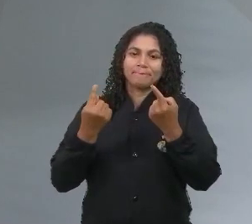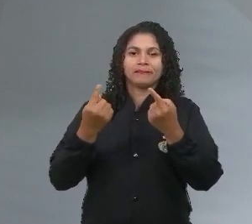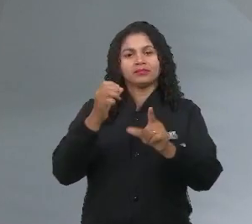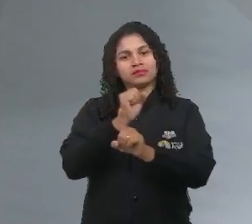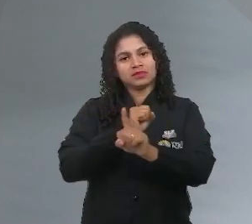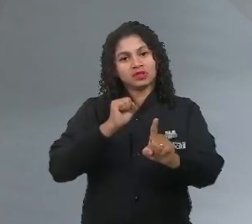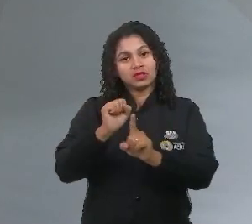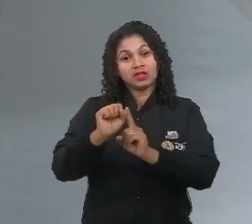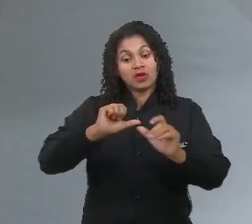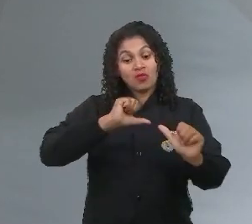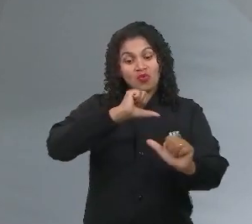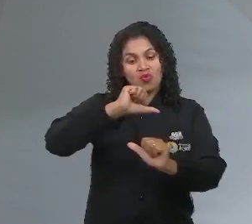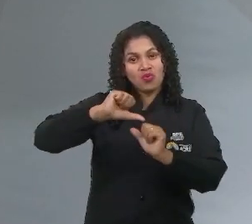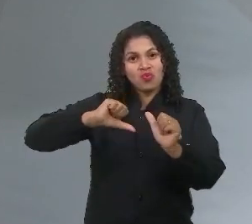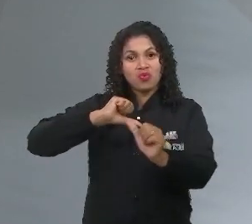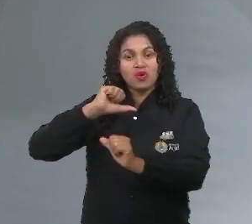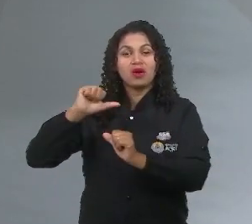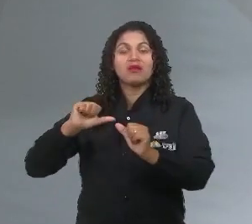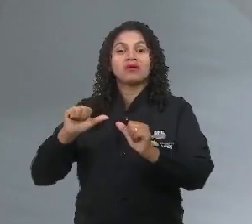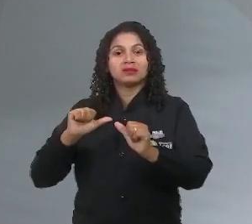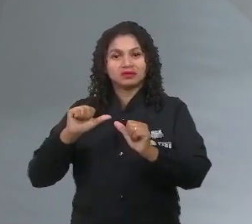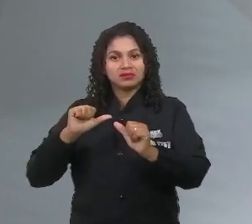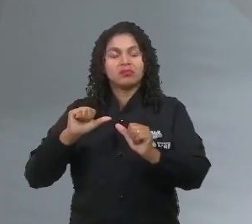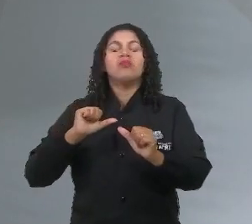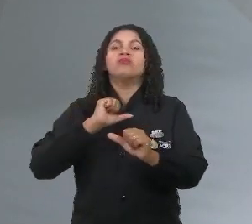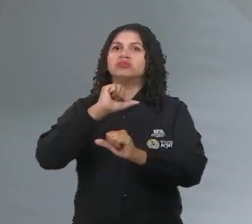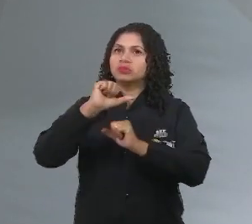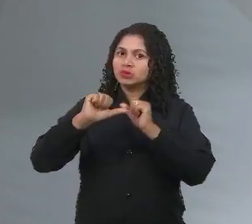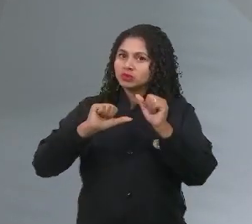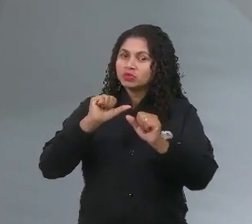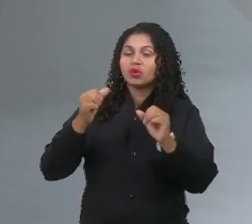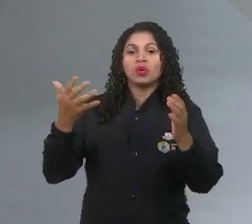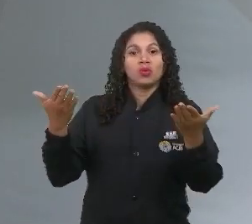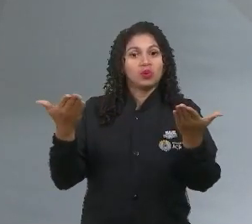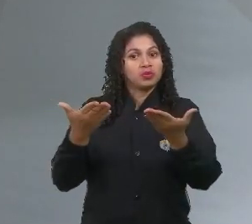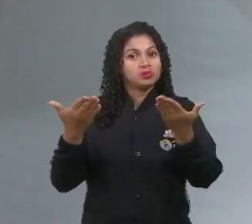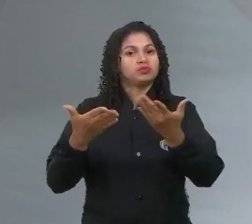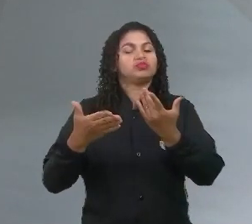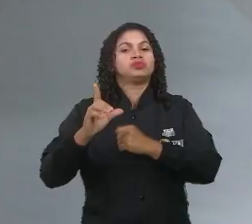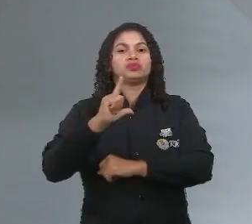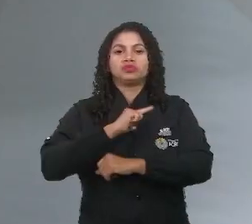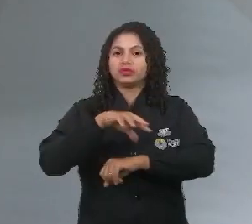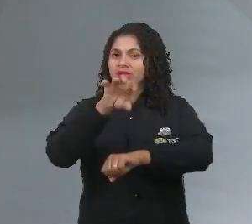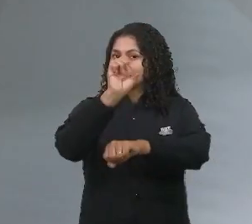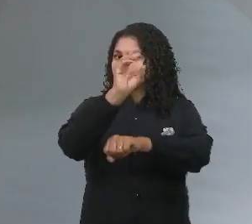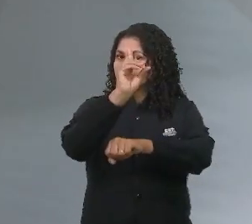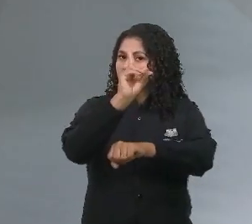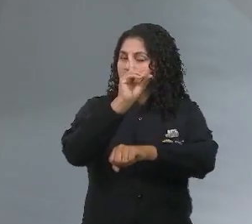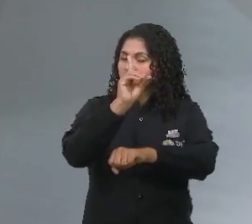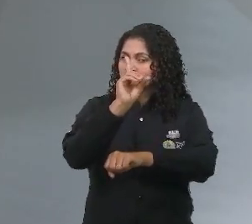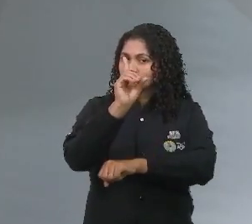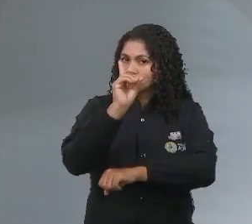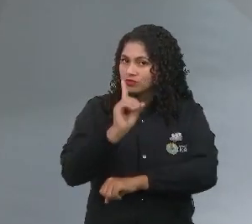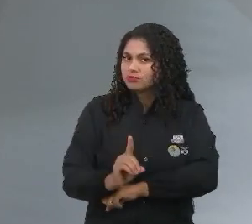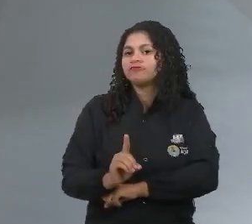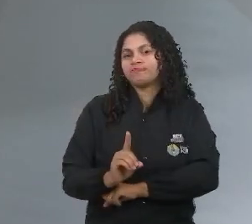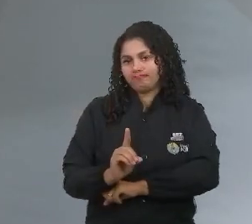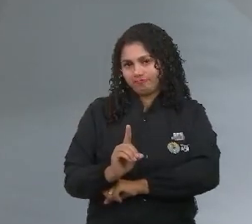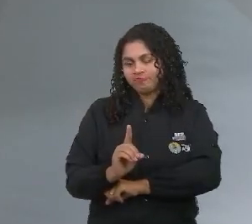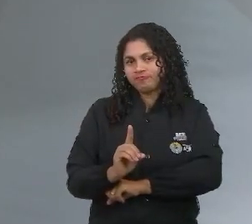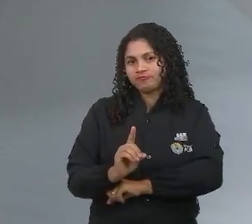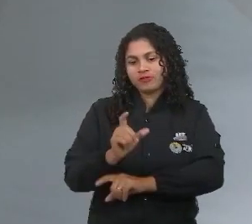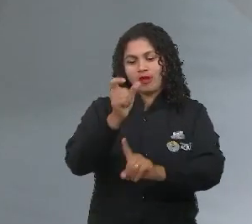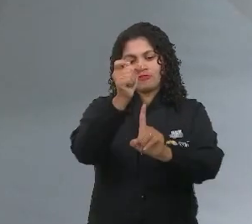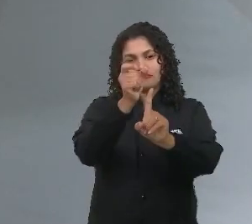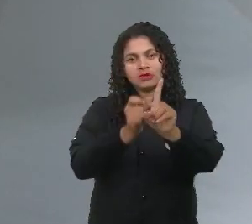para o Estado Democrático de Direito. E repito, tendo em vista que a redação do enunciado ela é bem enfática,